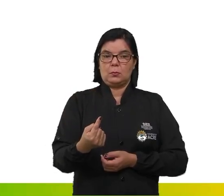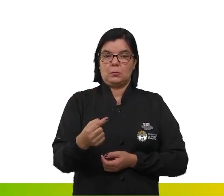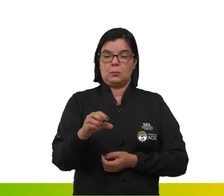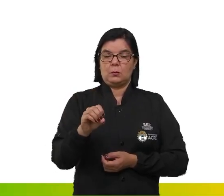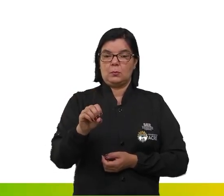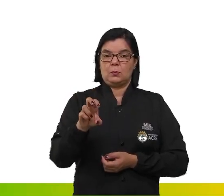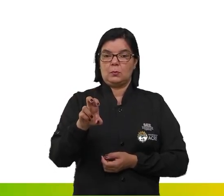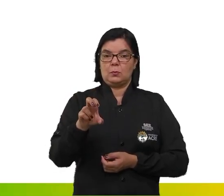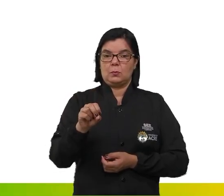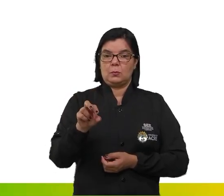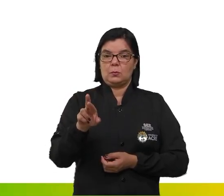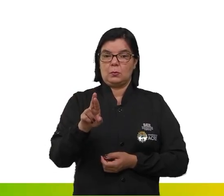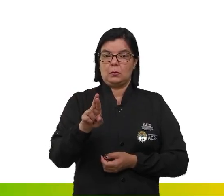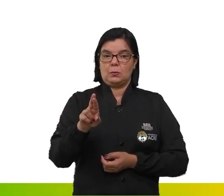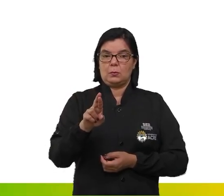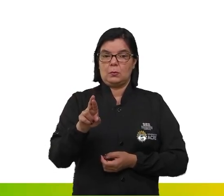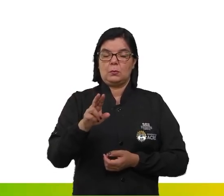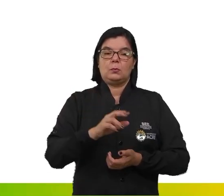607.050 reais.